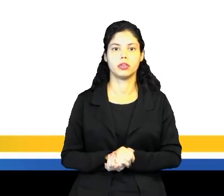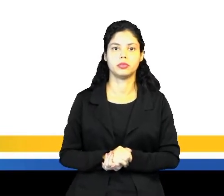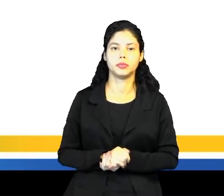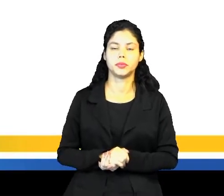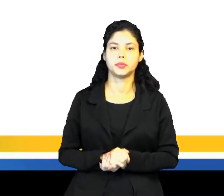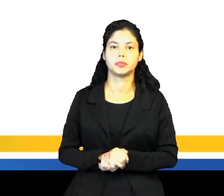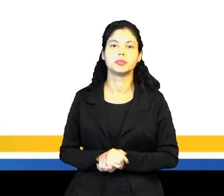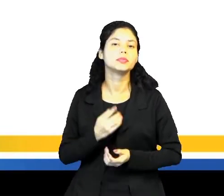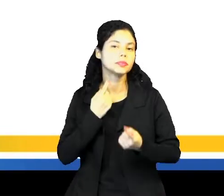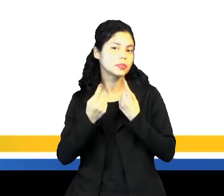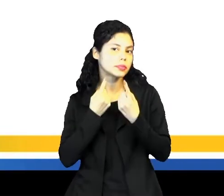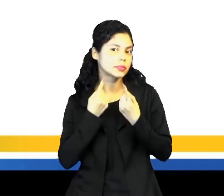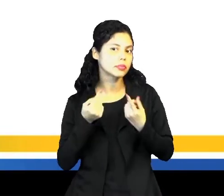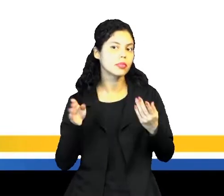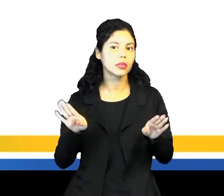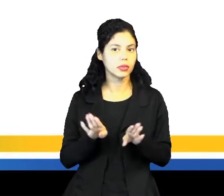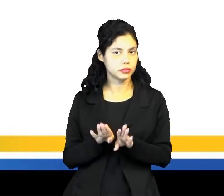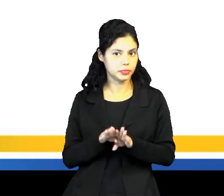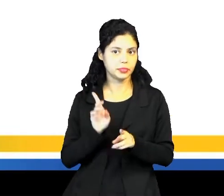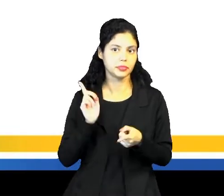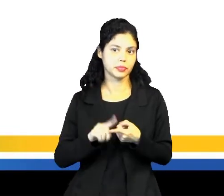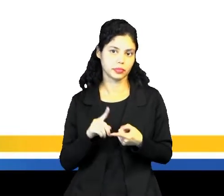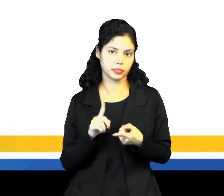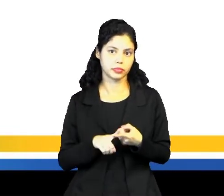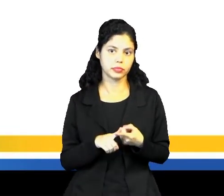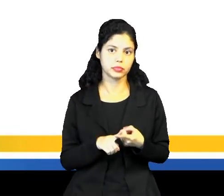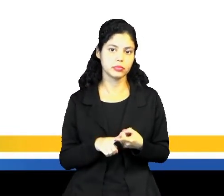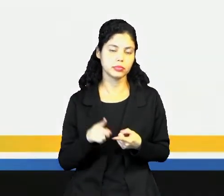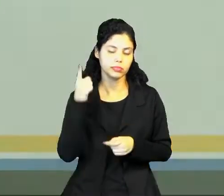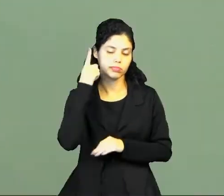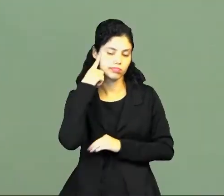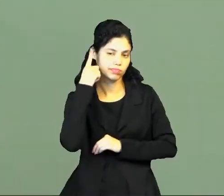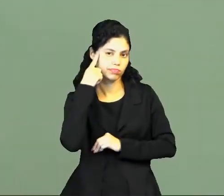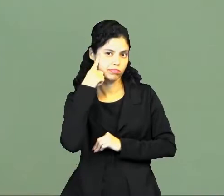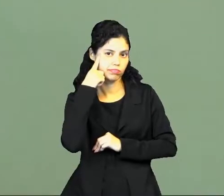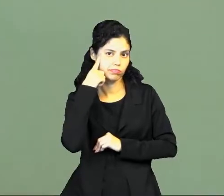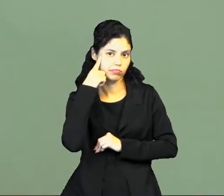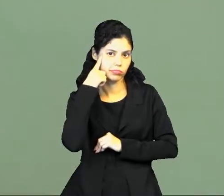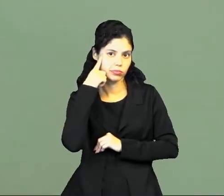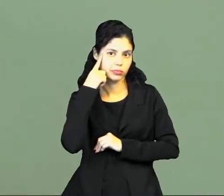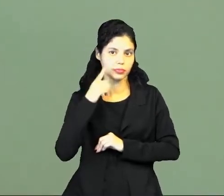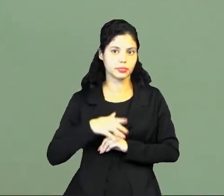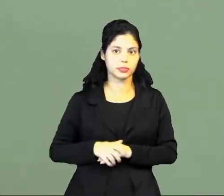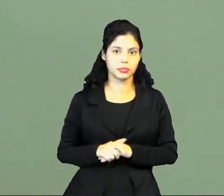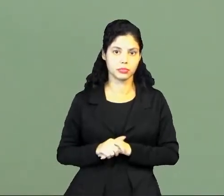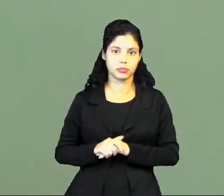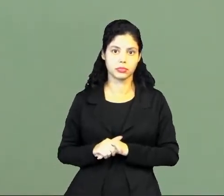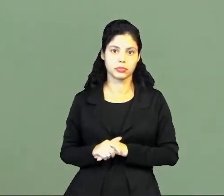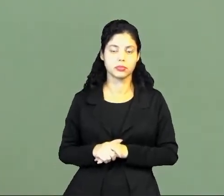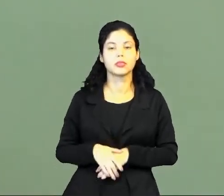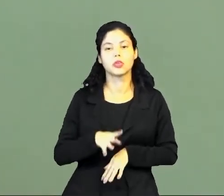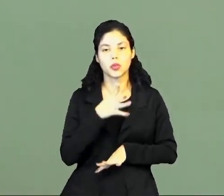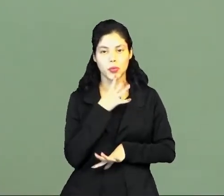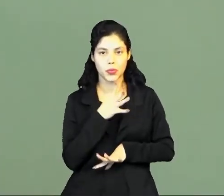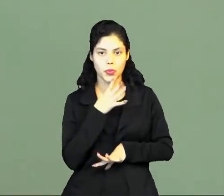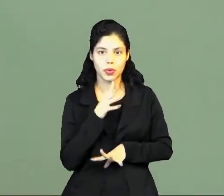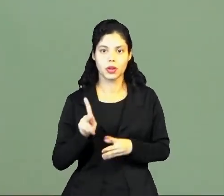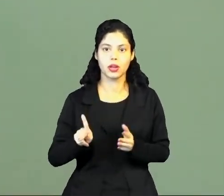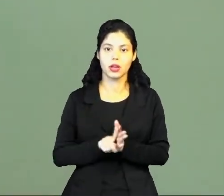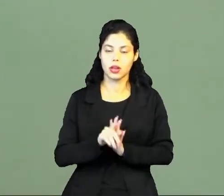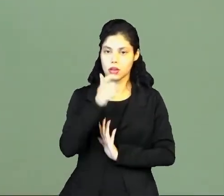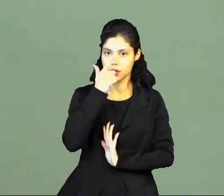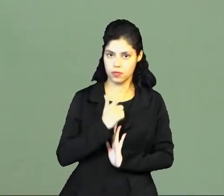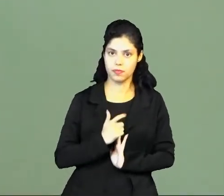obra bastante discutida aí, né? Porque ele reflete justamente essa questão do autoconhecimento, né?